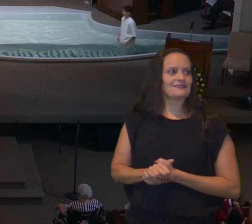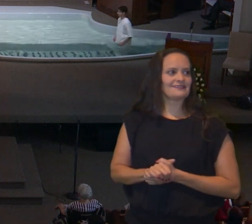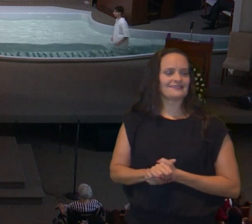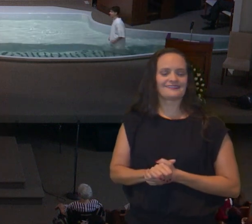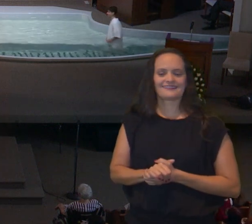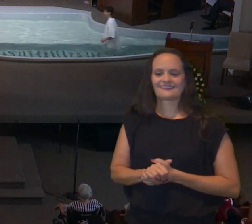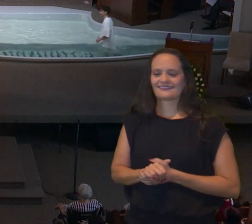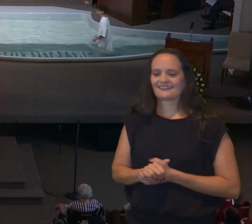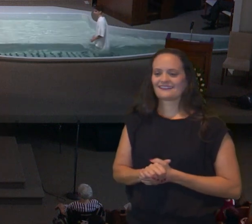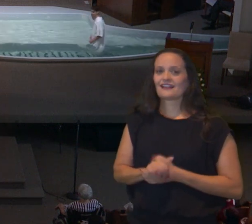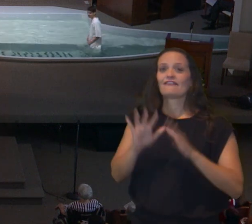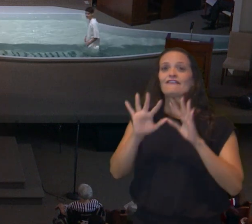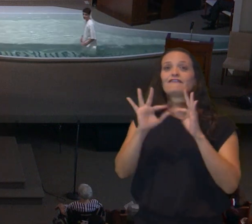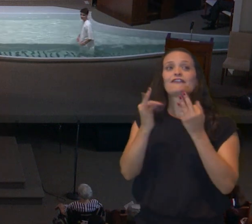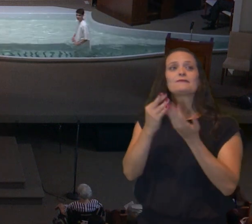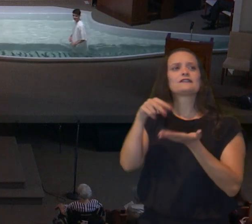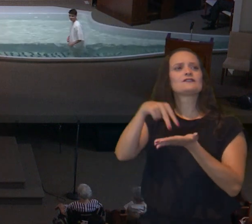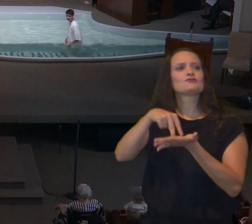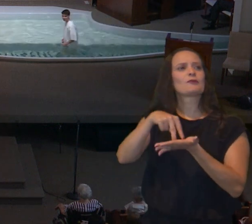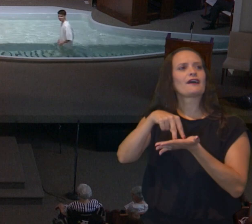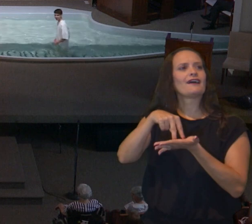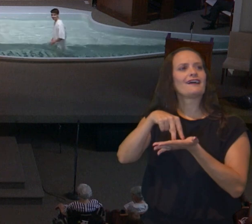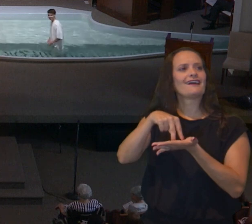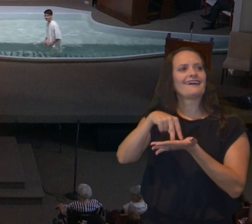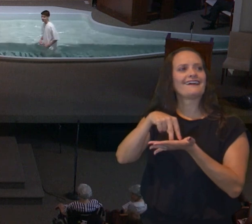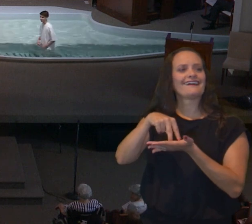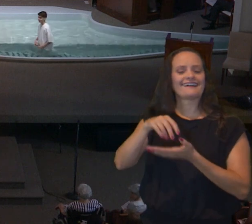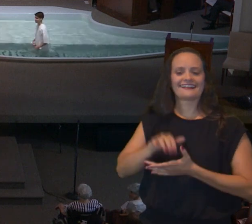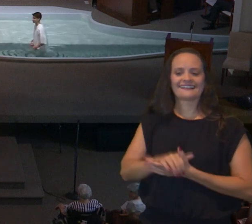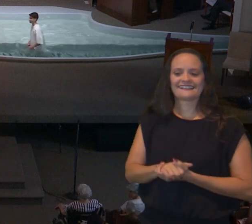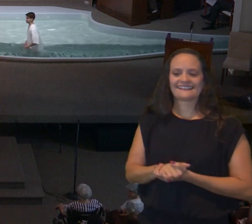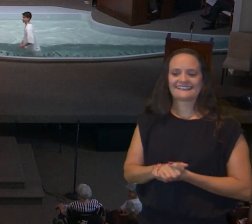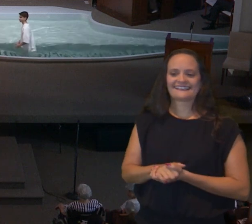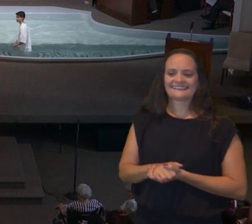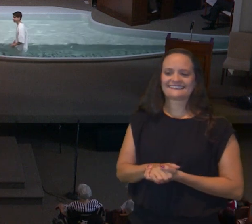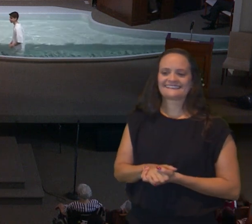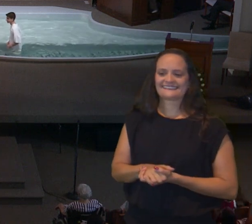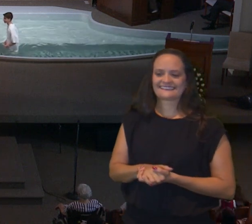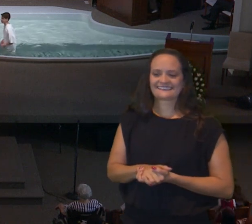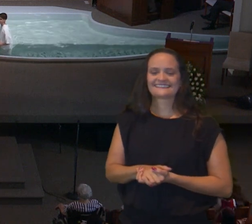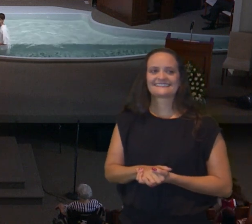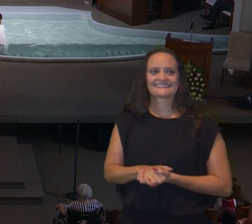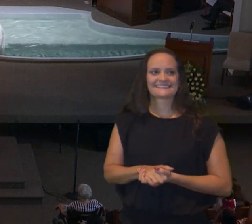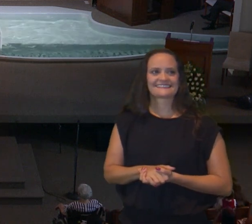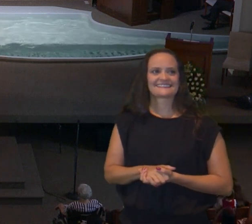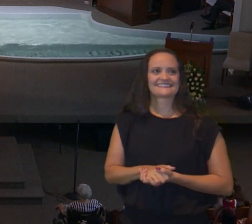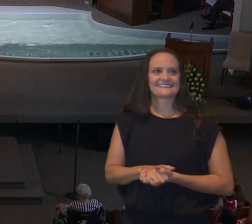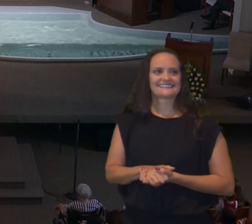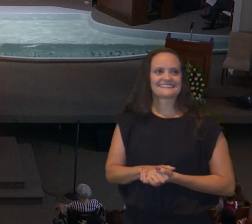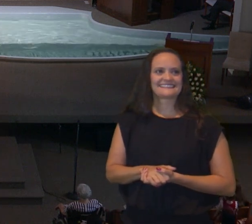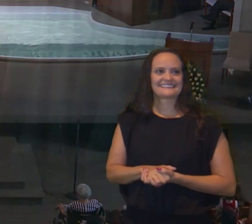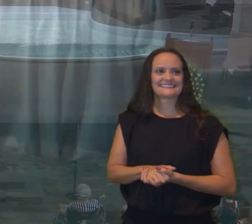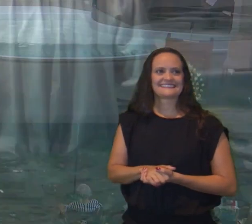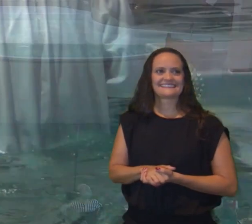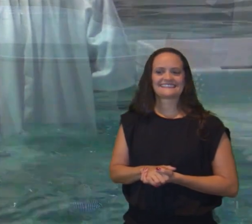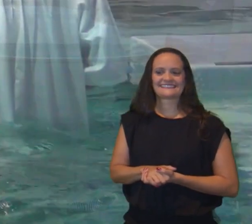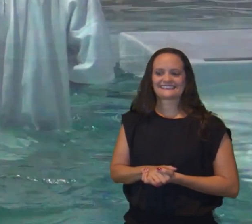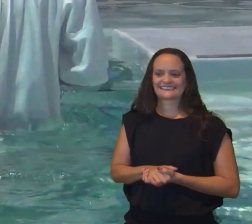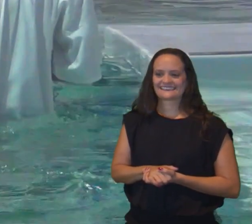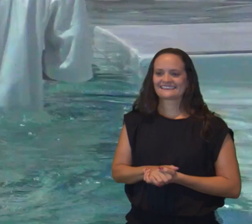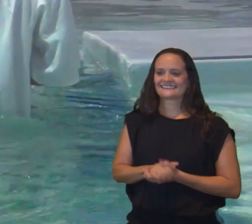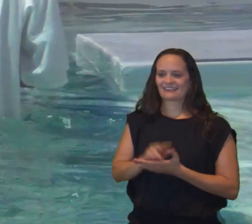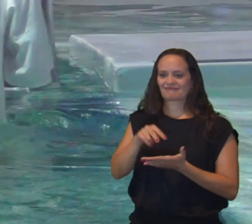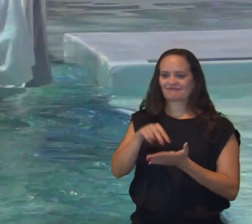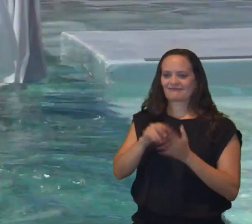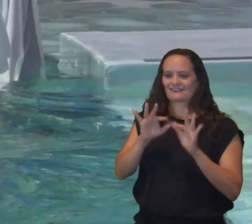Peço que seus familiares também se coloquem de pé. Isso. Nosso irmão Altelor, nossa irmã